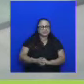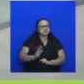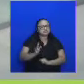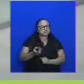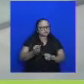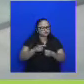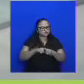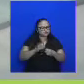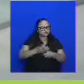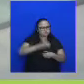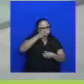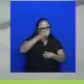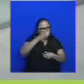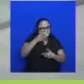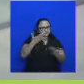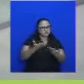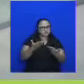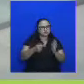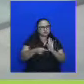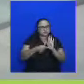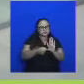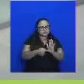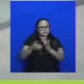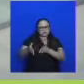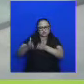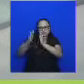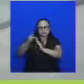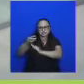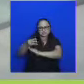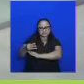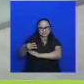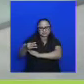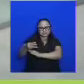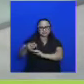Bola recolocada no suporte, vamos indicar agora a coluna 3.